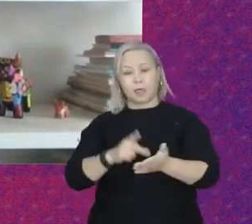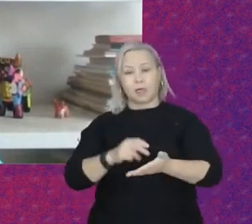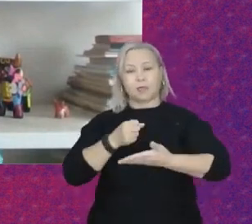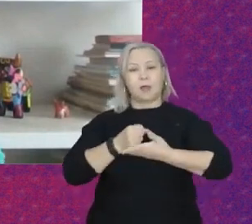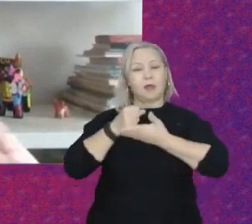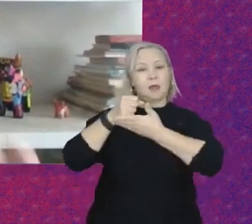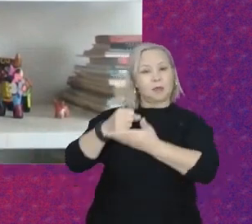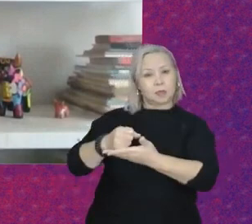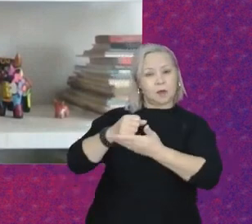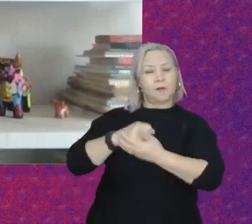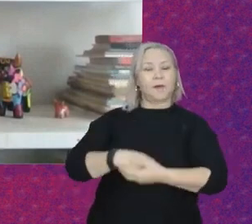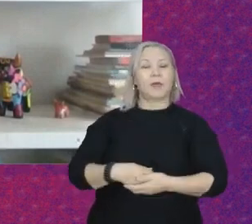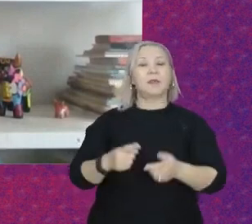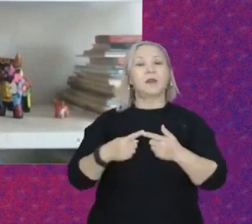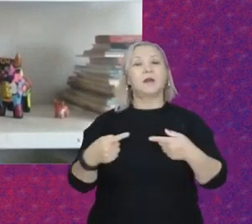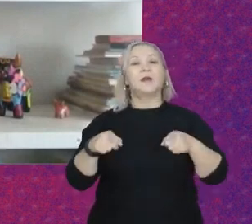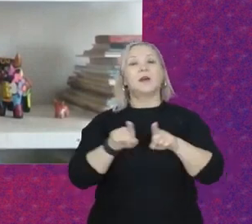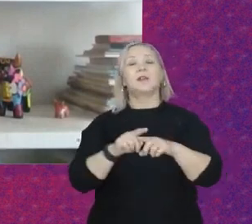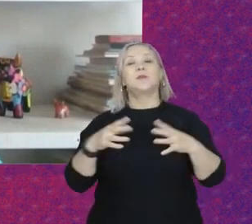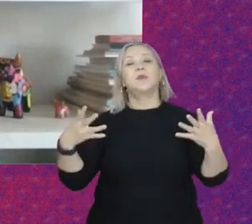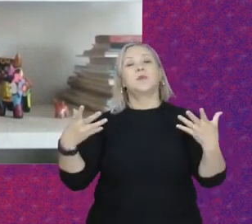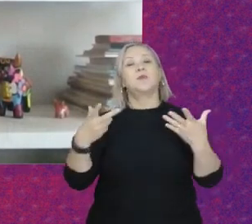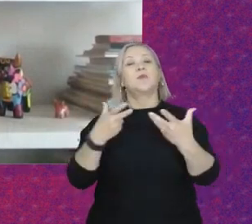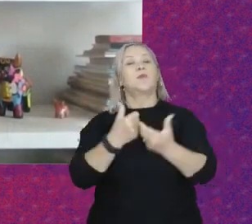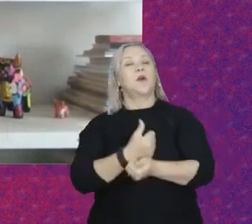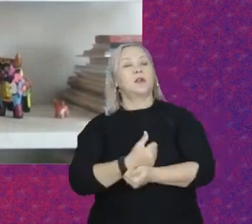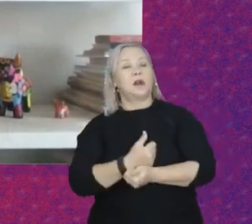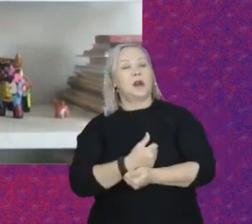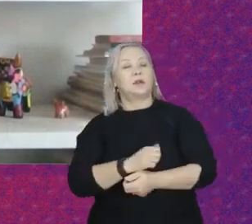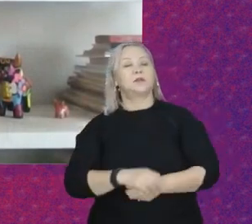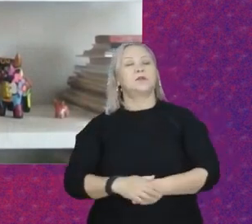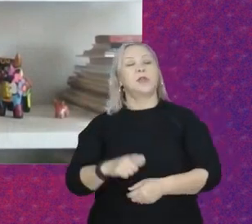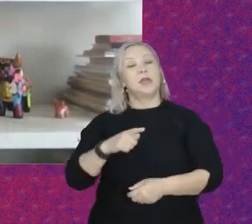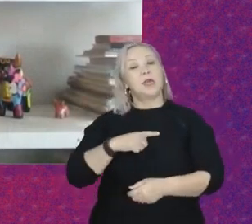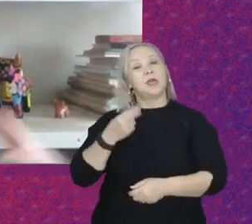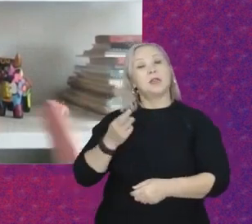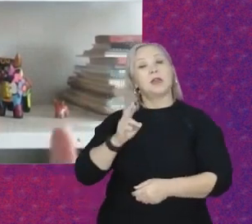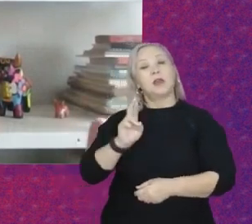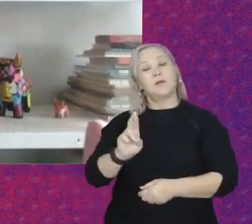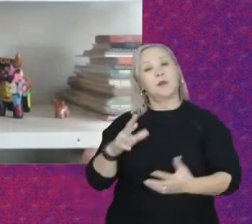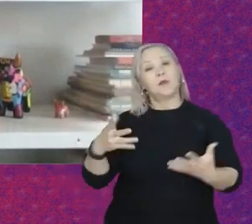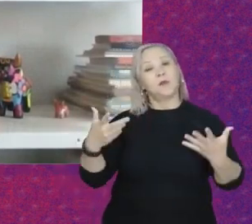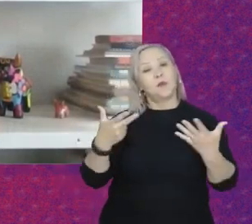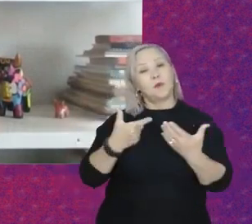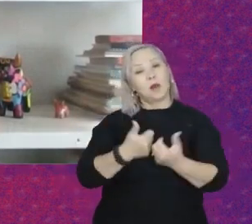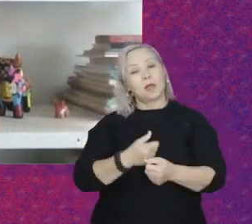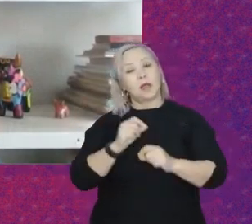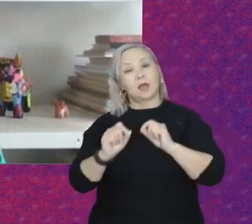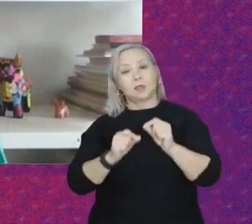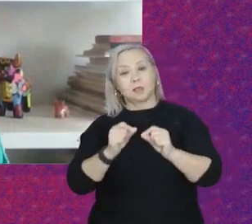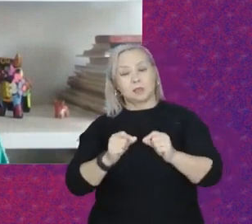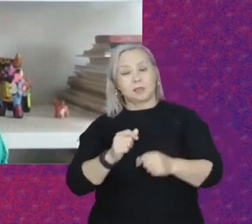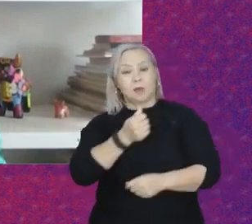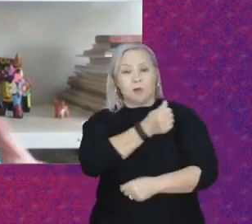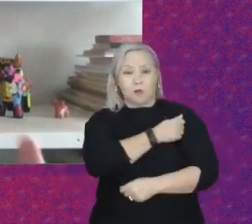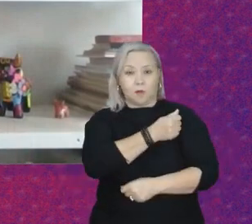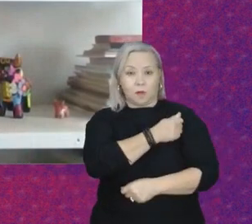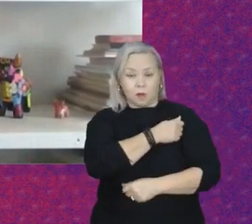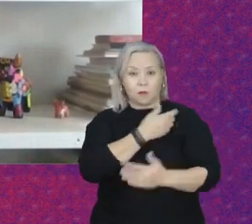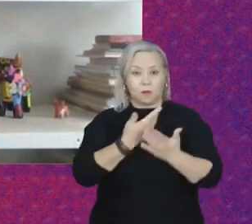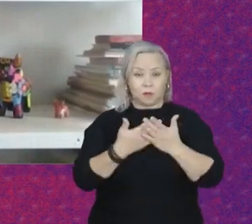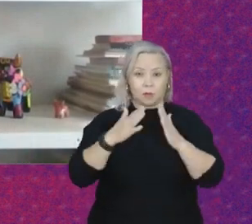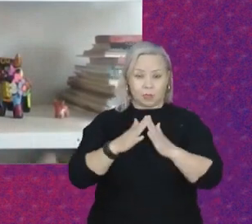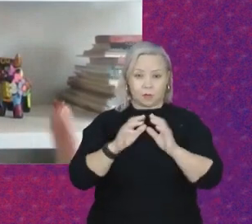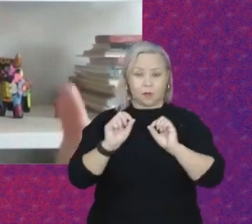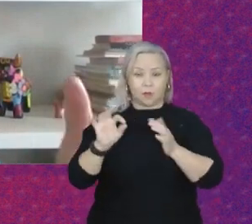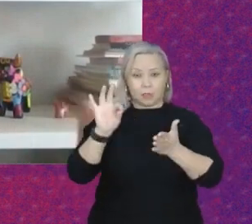oferta, mas também com qualidade, que tem uma referência, então, da qualidade, que é o custo aluno qualidade, que é o CAC, que